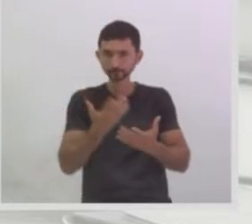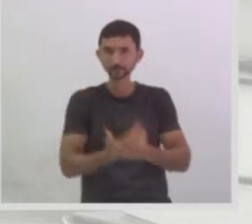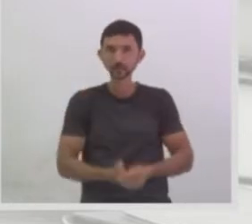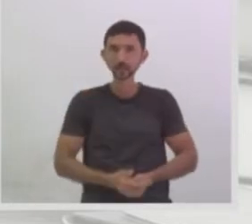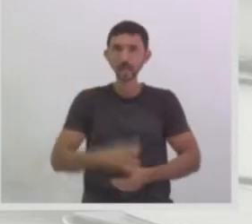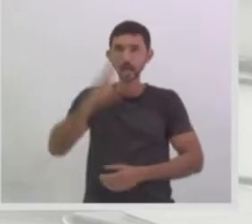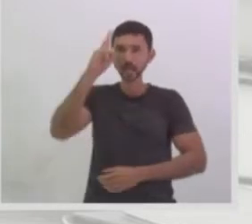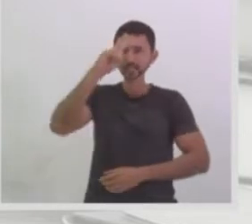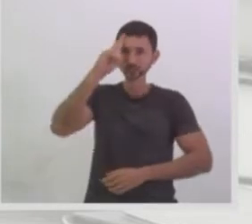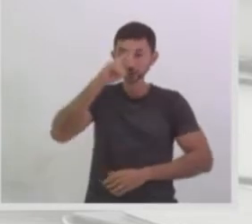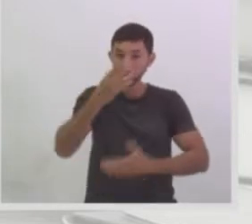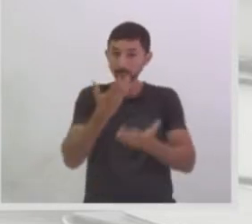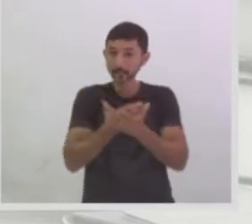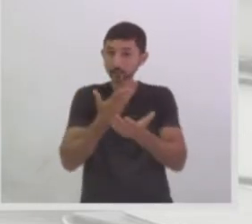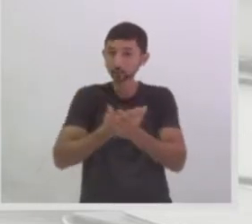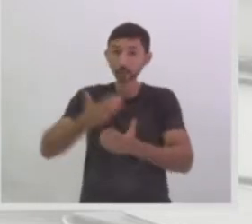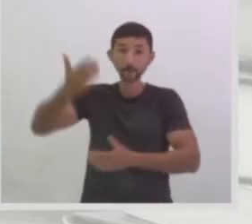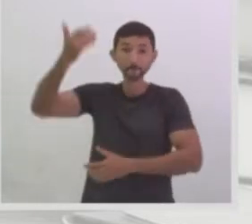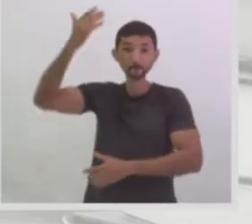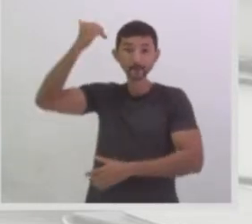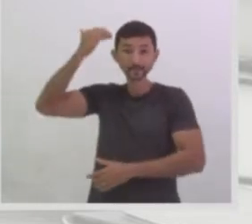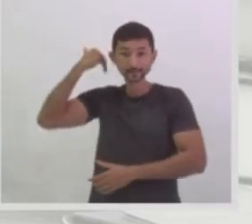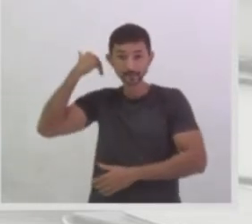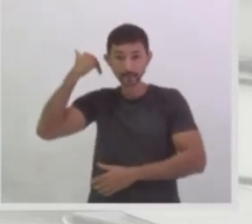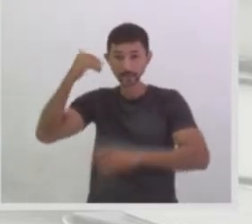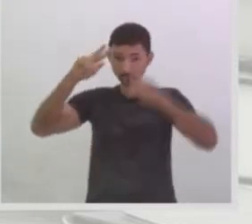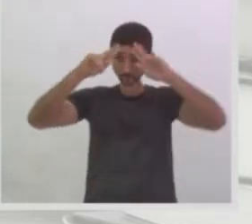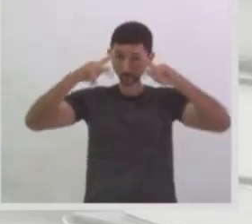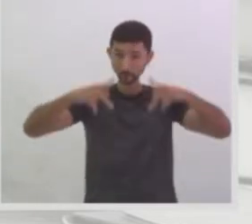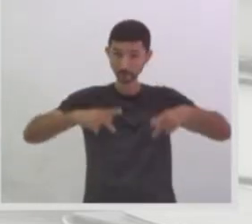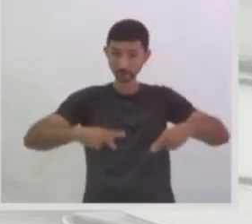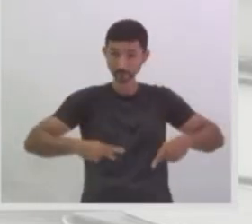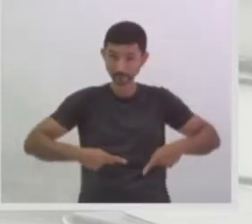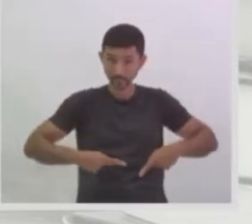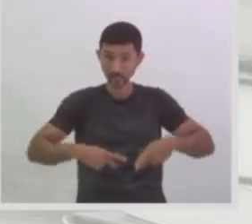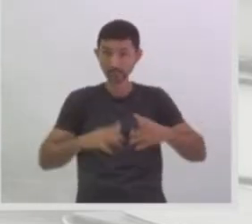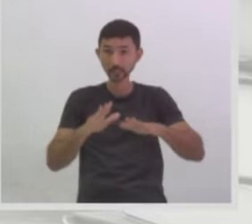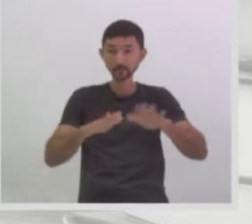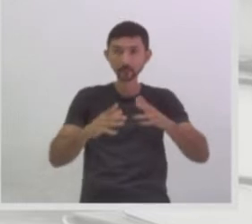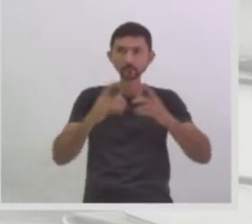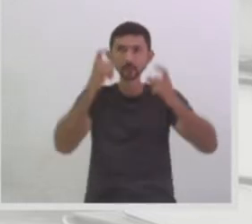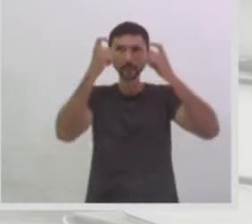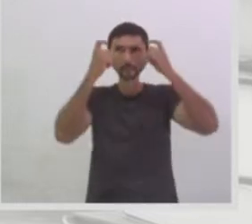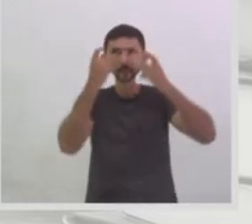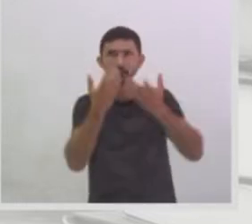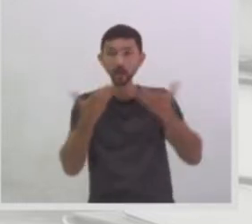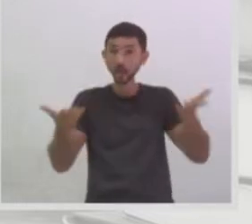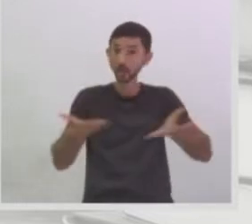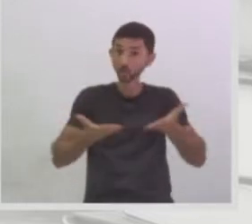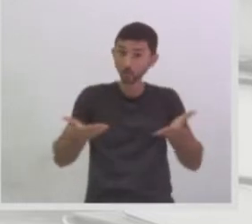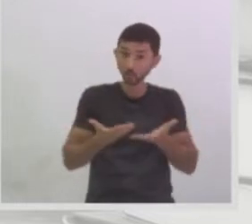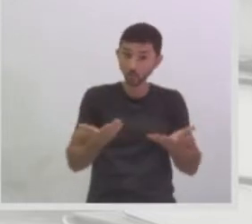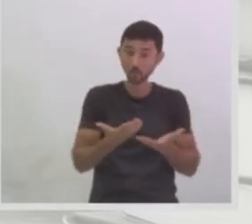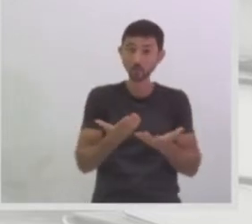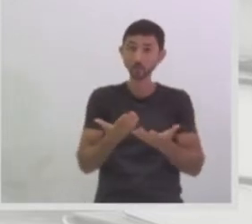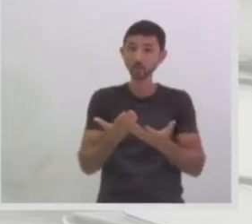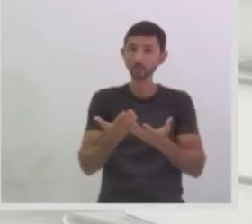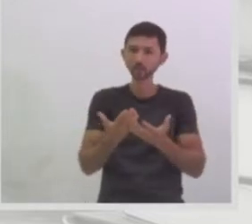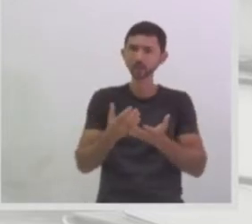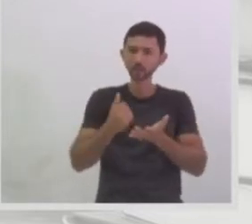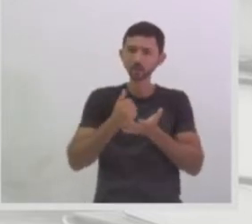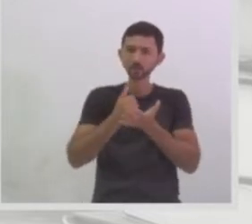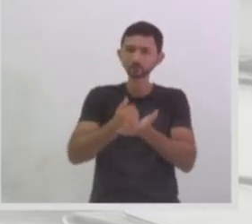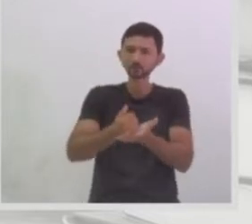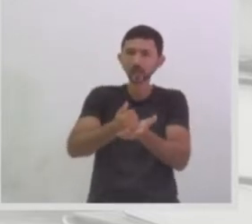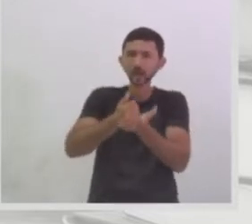é a ciência que estuda o passado da humanidade a partir de questionamentos do presente e pode ajudar a construção